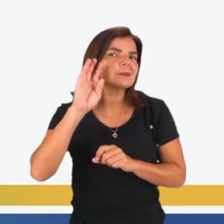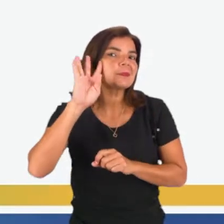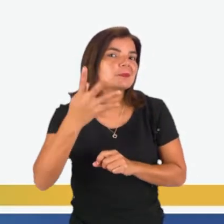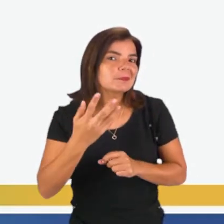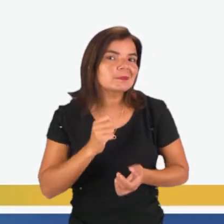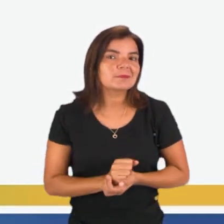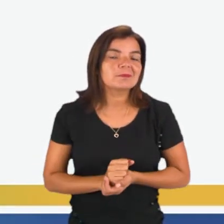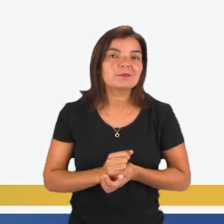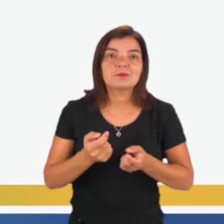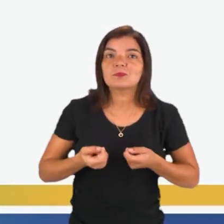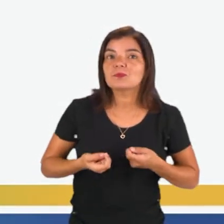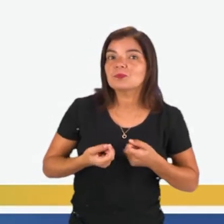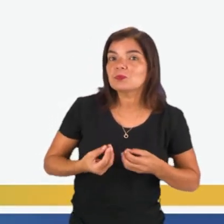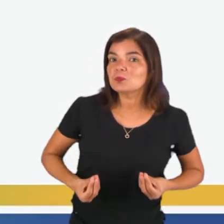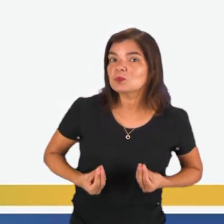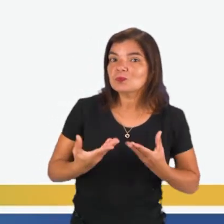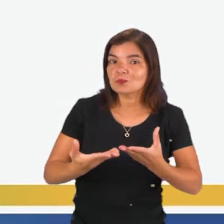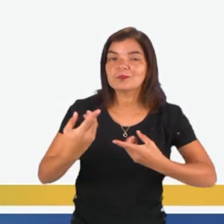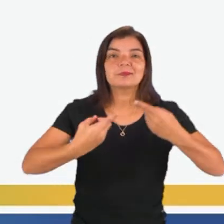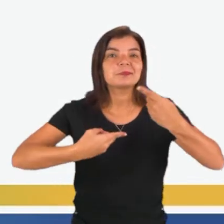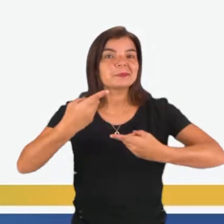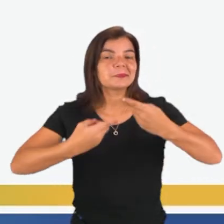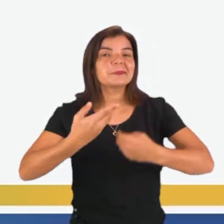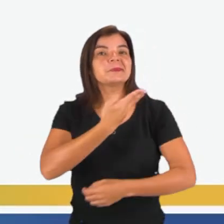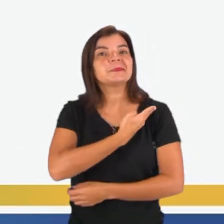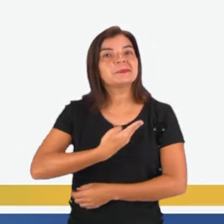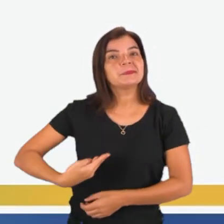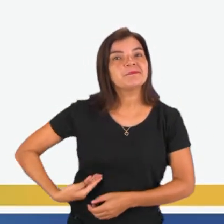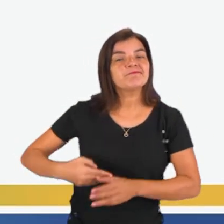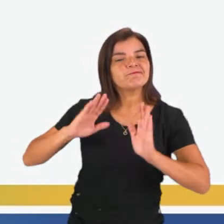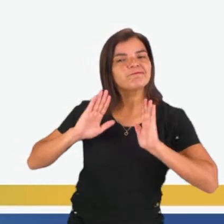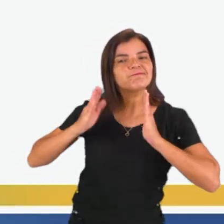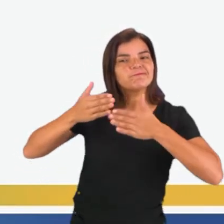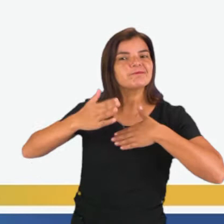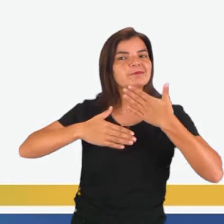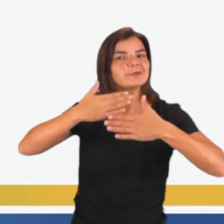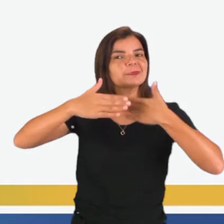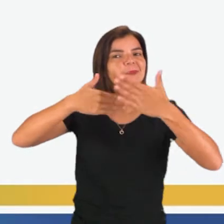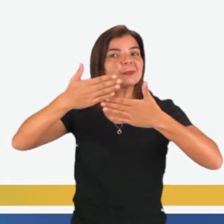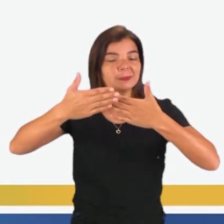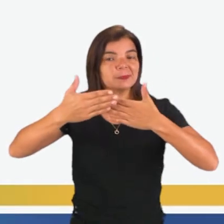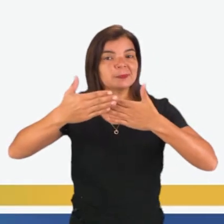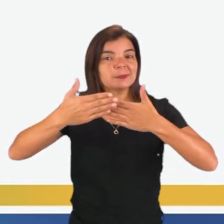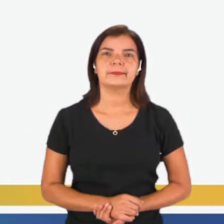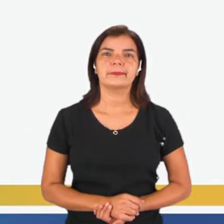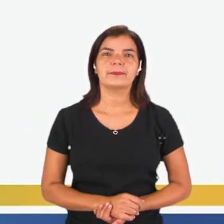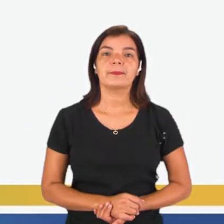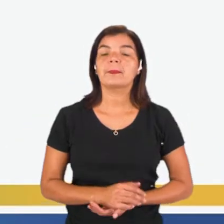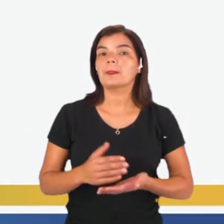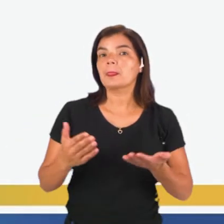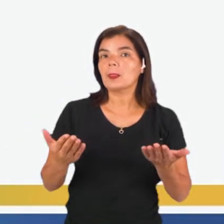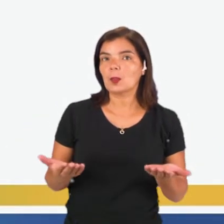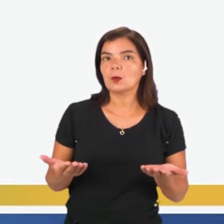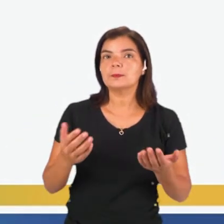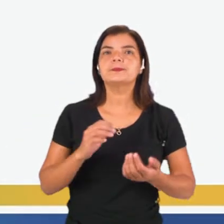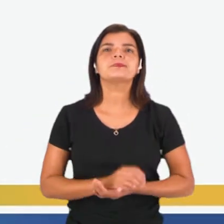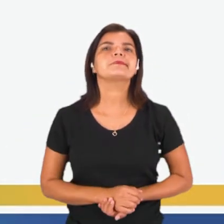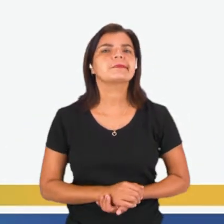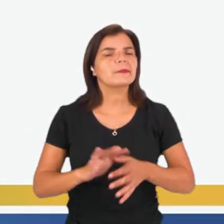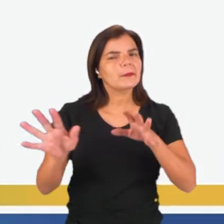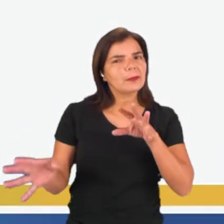alternativa: o investimento em políticas públicas voltado para o desenvolvimento educativo no país, sobretudo